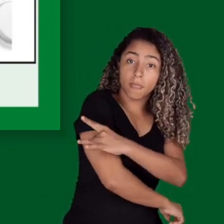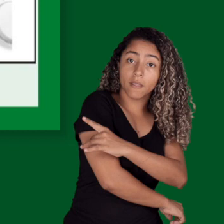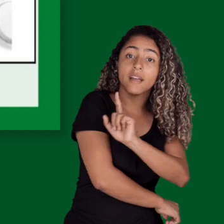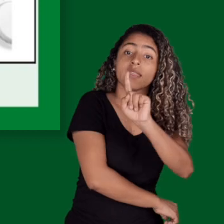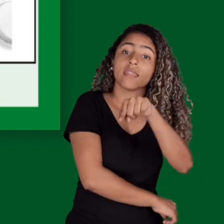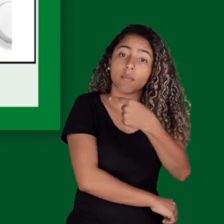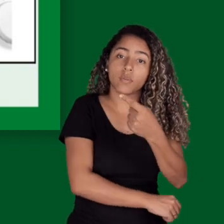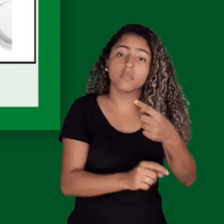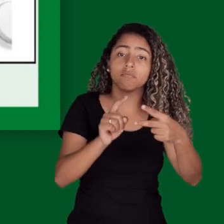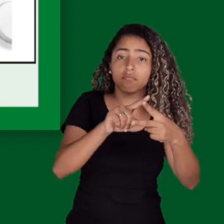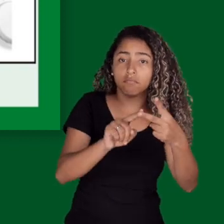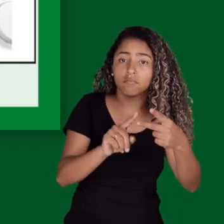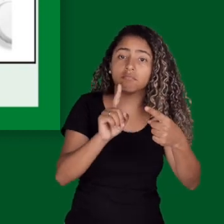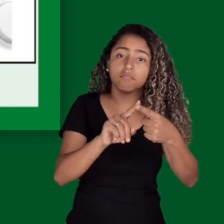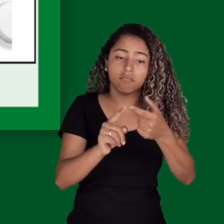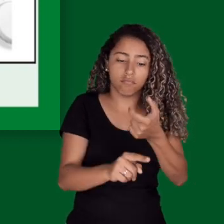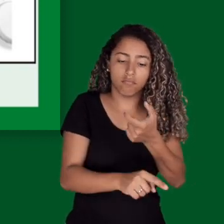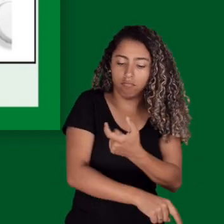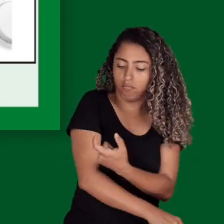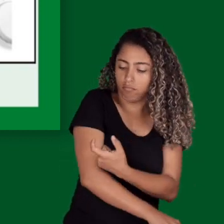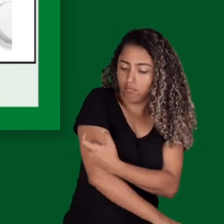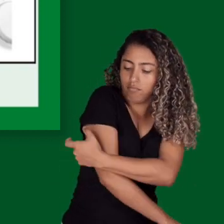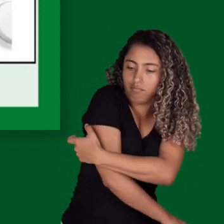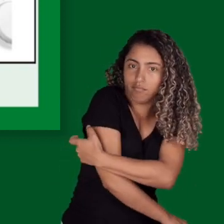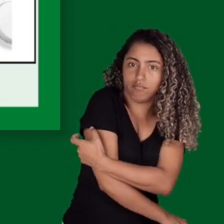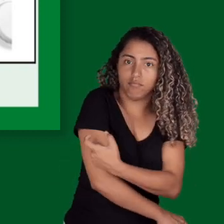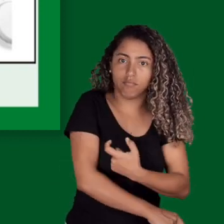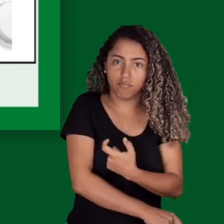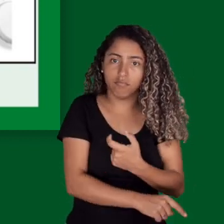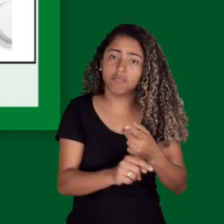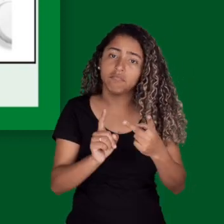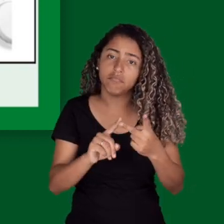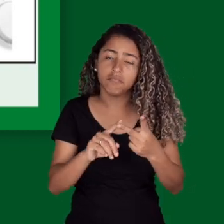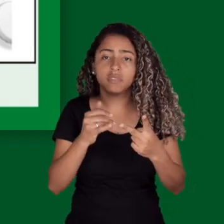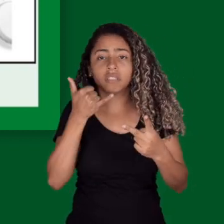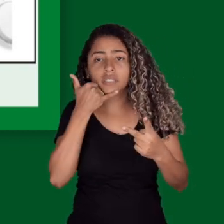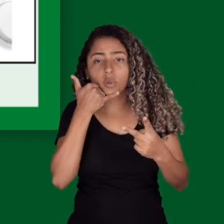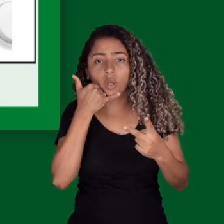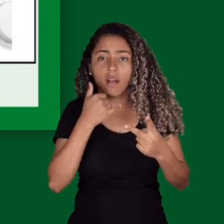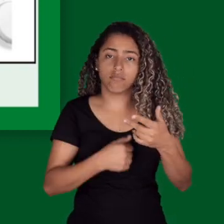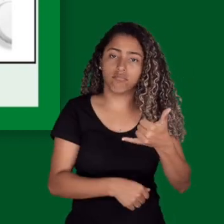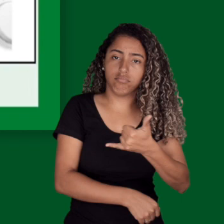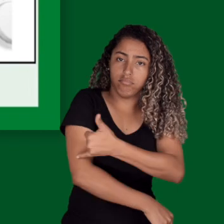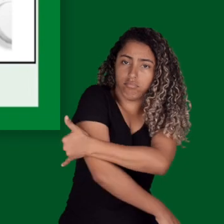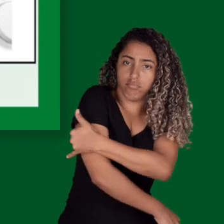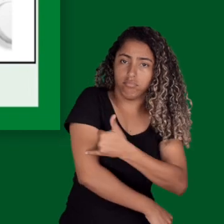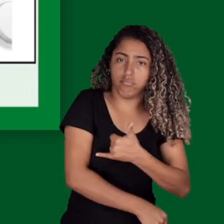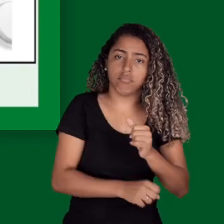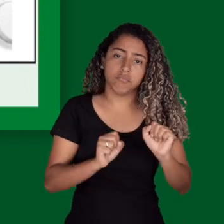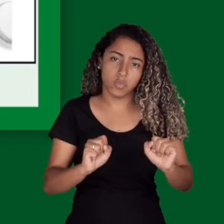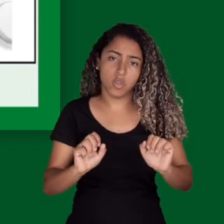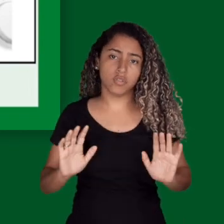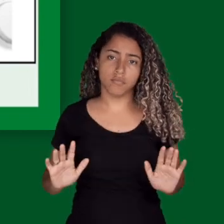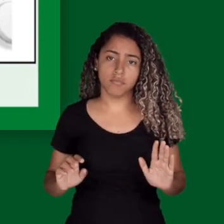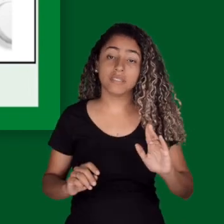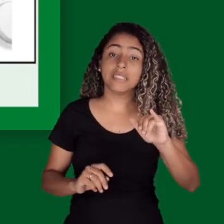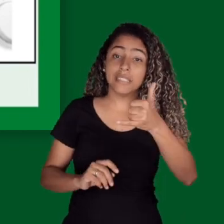dispositivos, de um leitor ou de um aparelho de celular. Então, o aluno ele